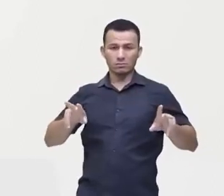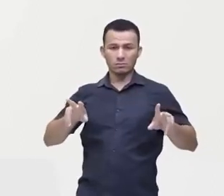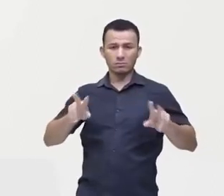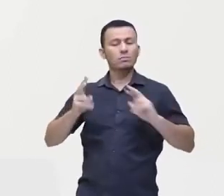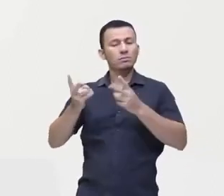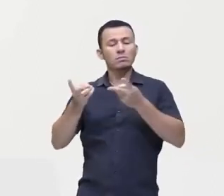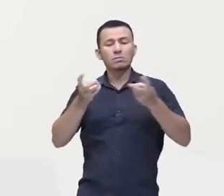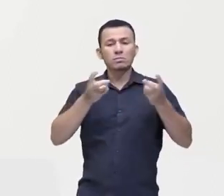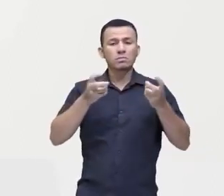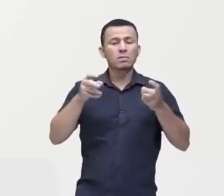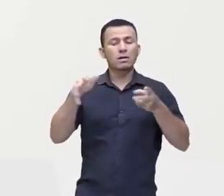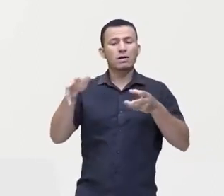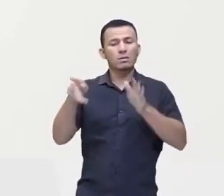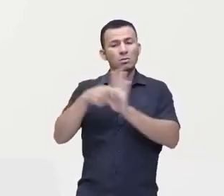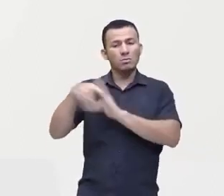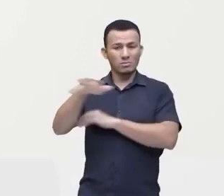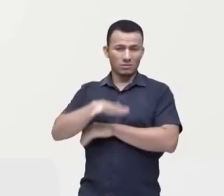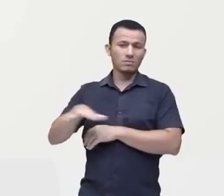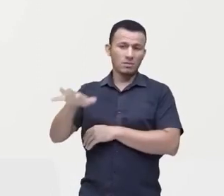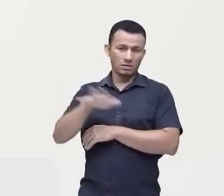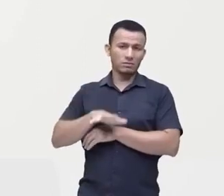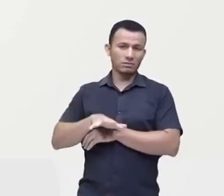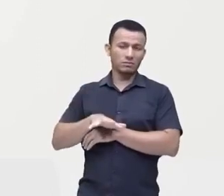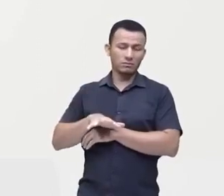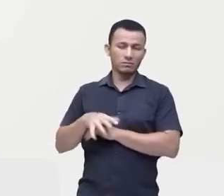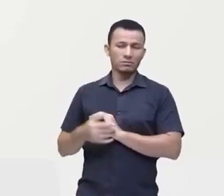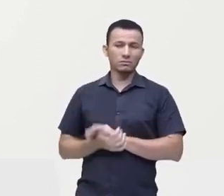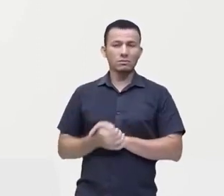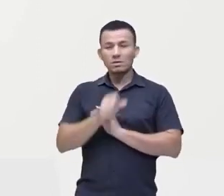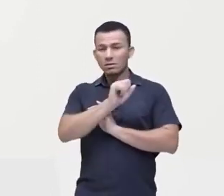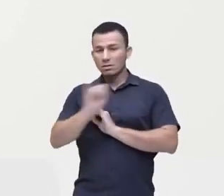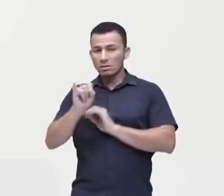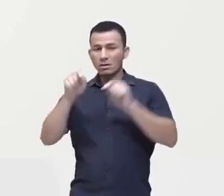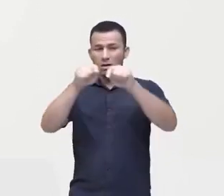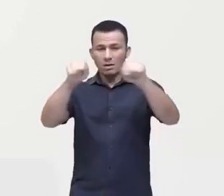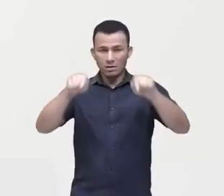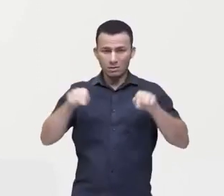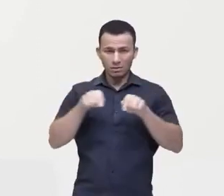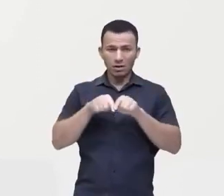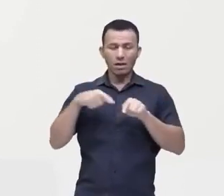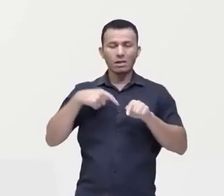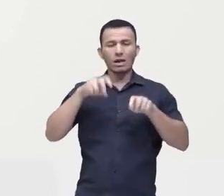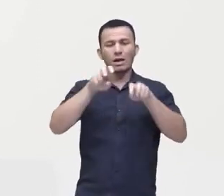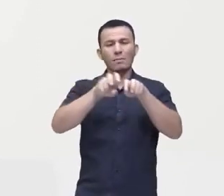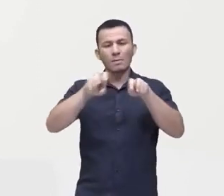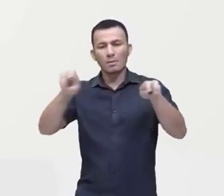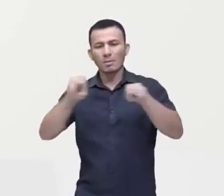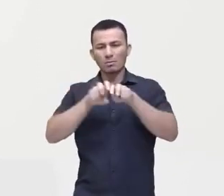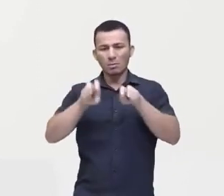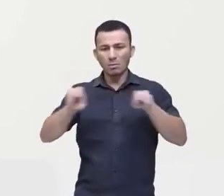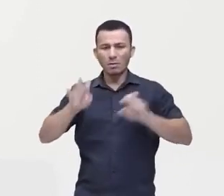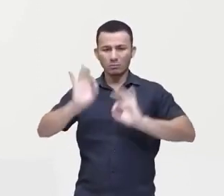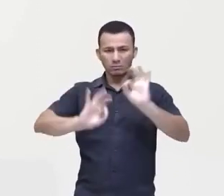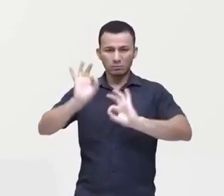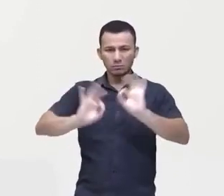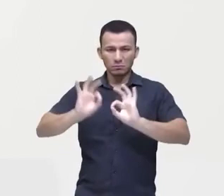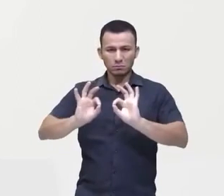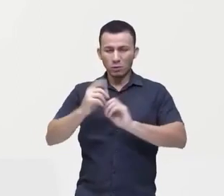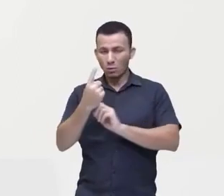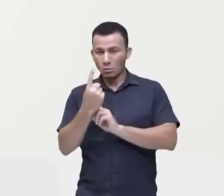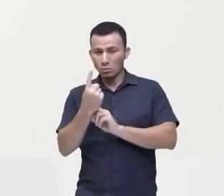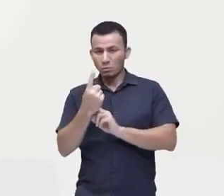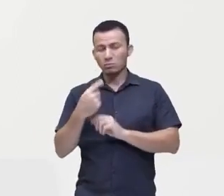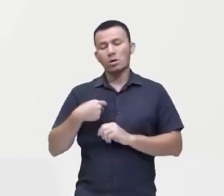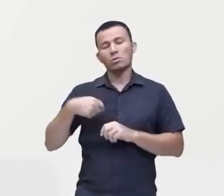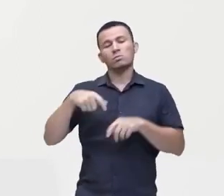reconhecendo-se no espaço. Se a sala está arrumada de uma maneira, o meu